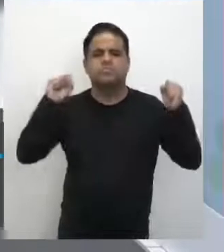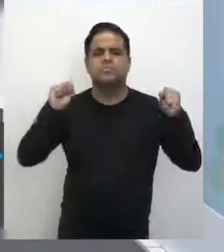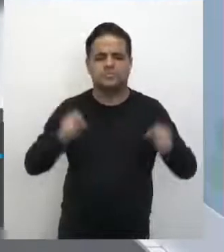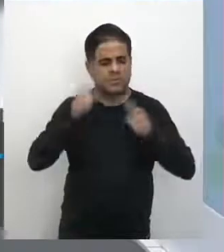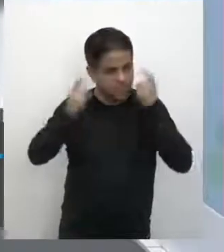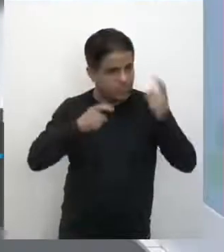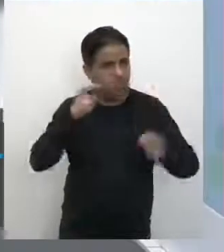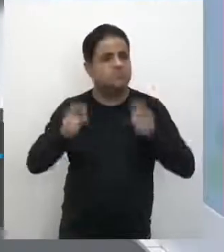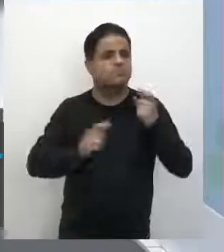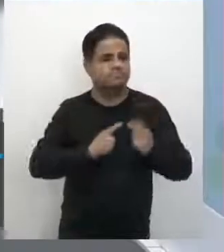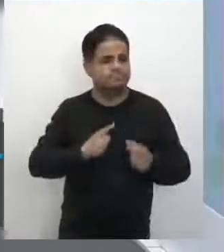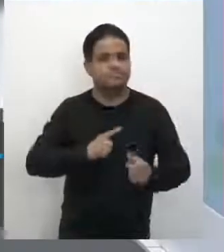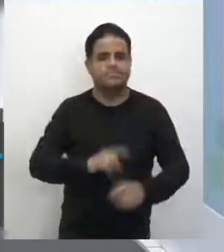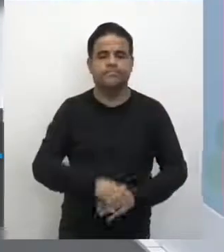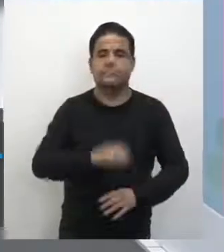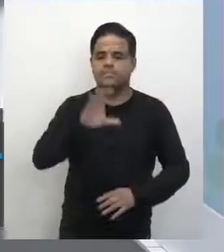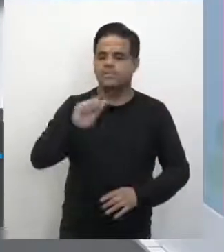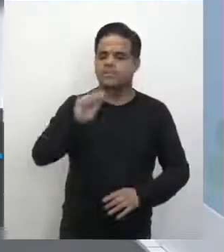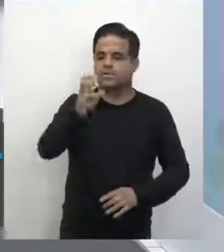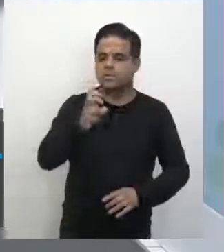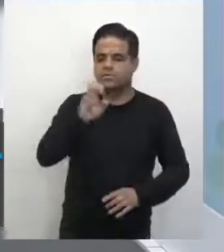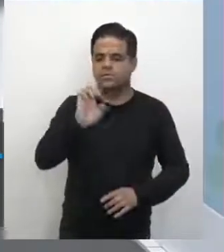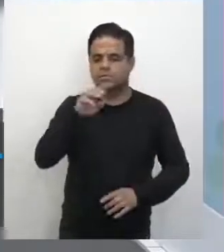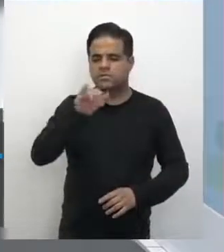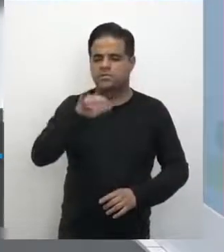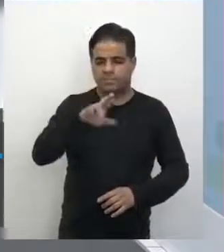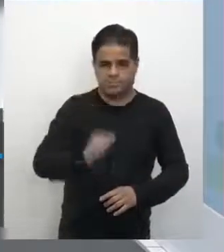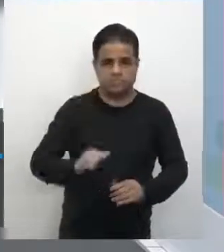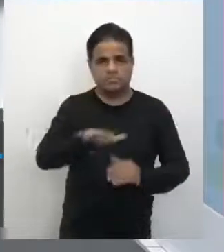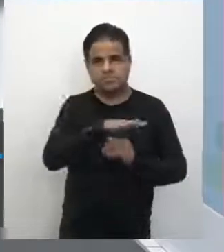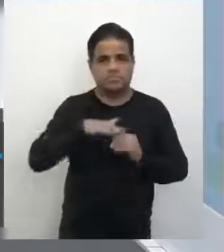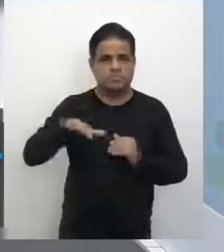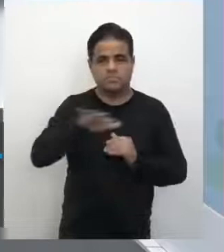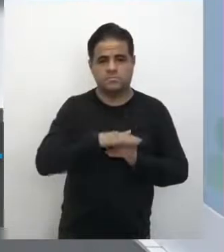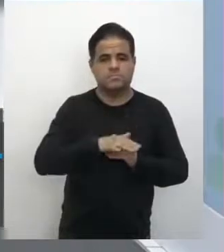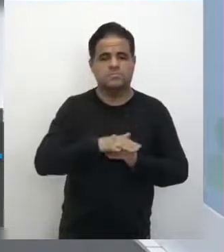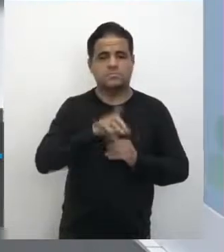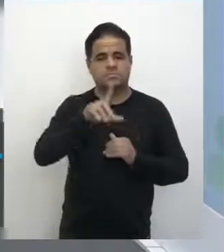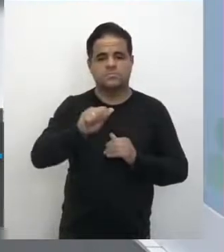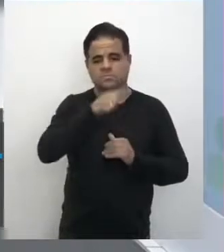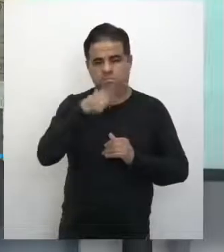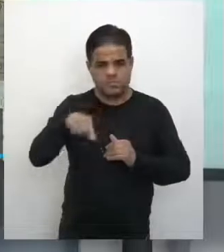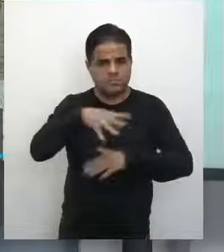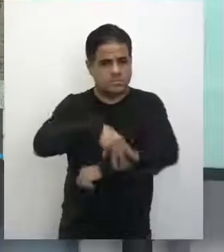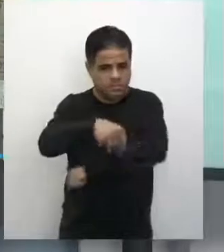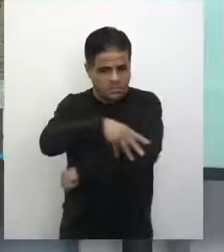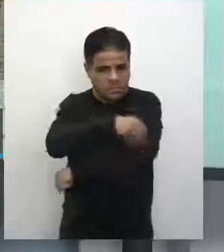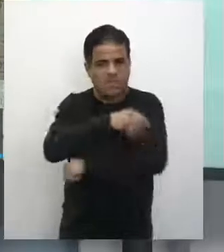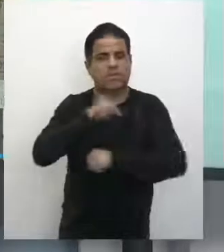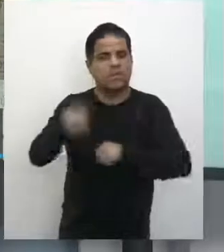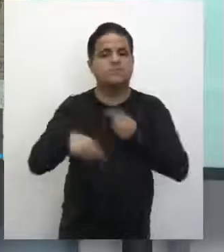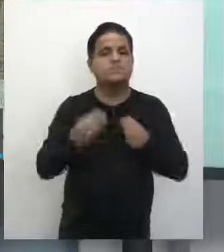Muito preocupante. A Caxemira tem, né, essa questão aí até da lã, né, que eles